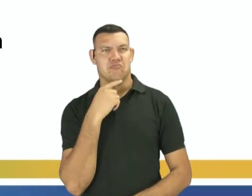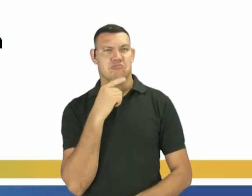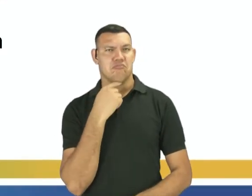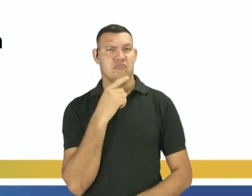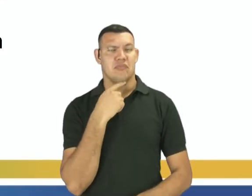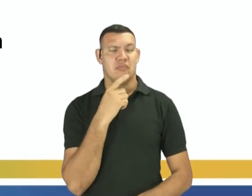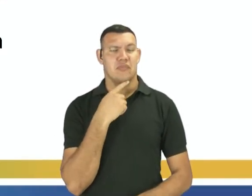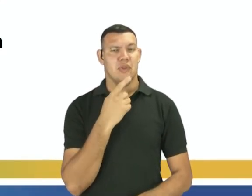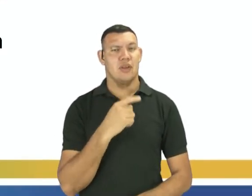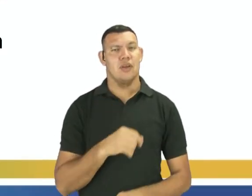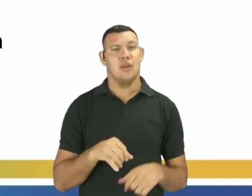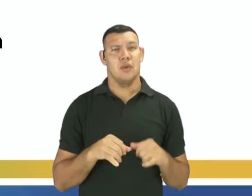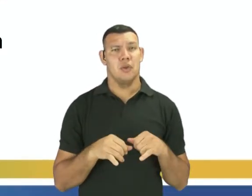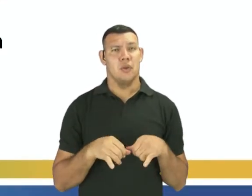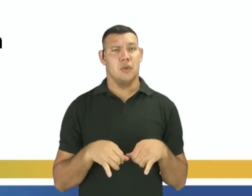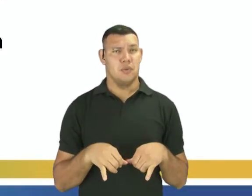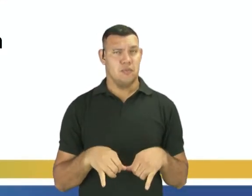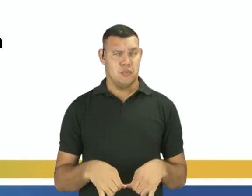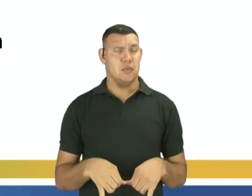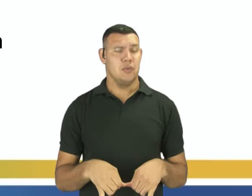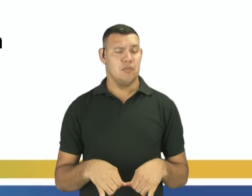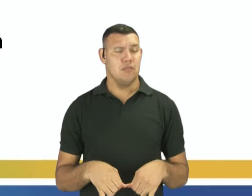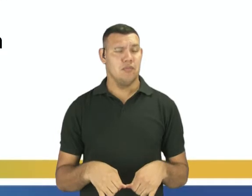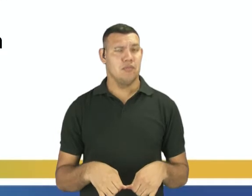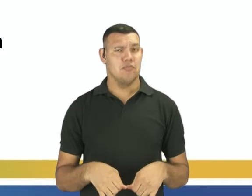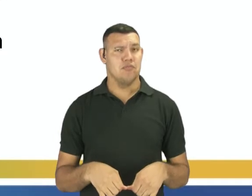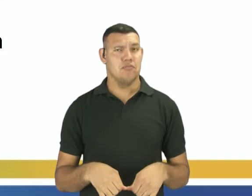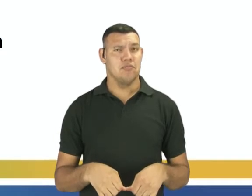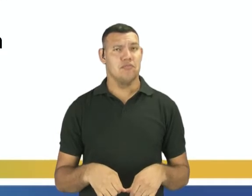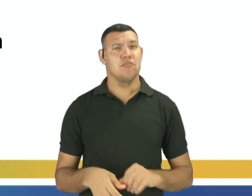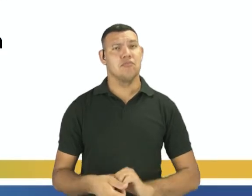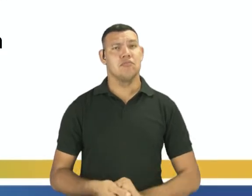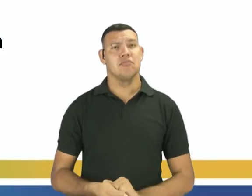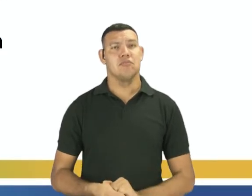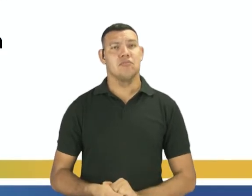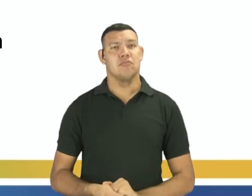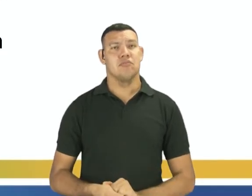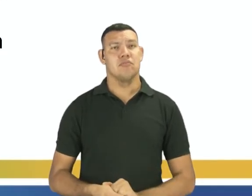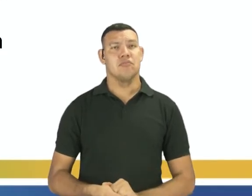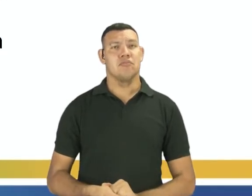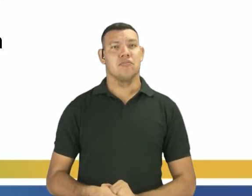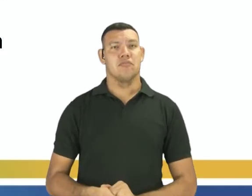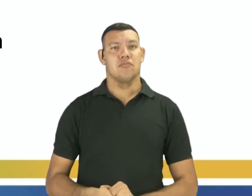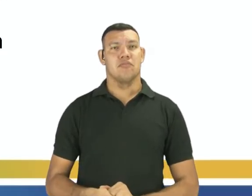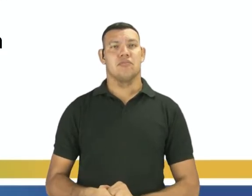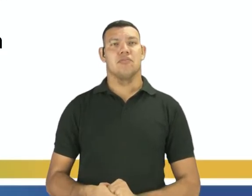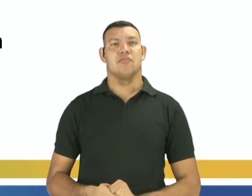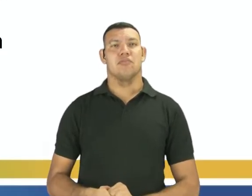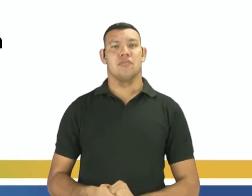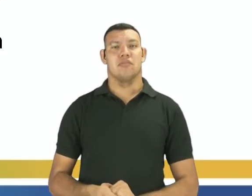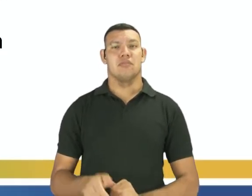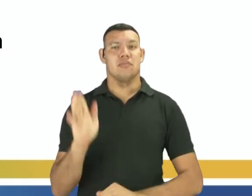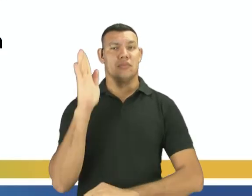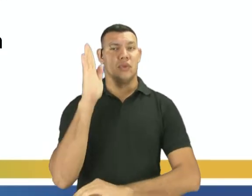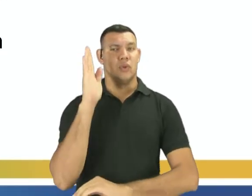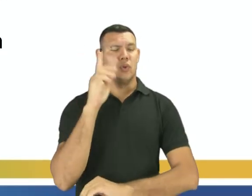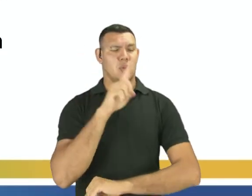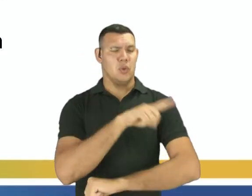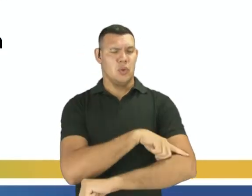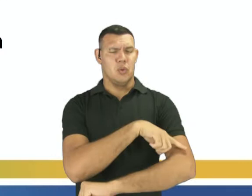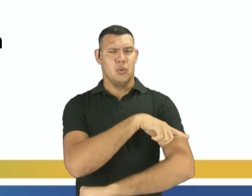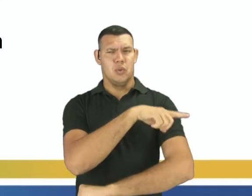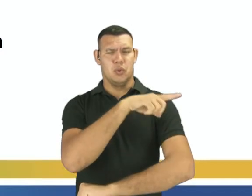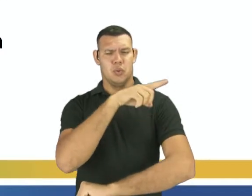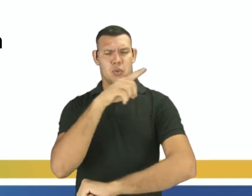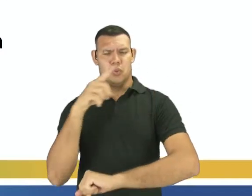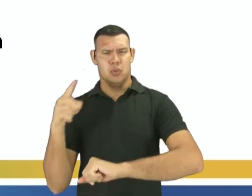é o verbo ficar, permanecer. Staying continuou com a mesma tradução, ficar, mas por